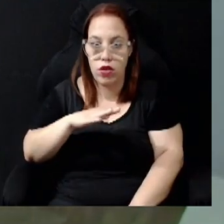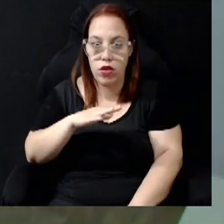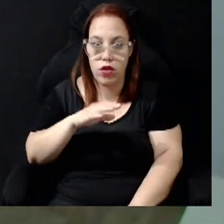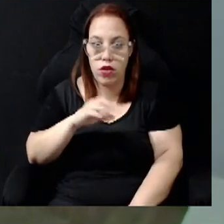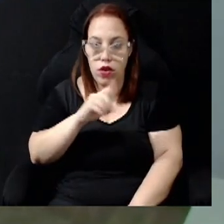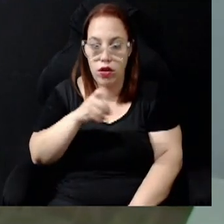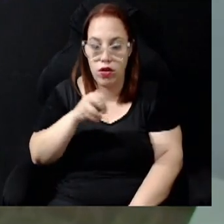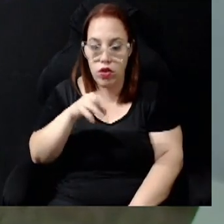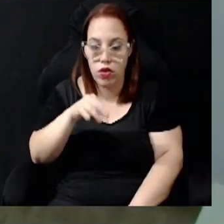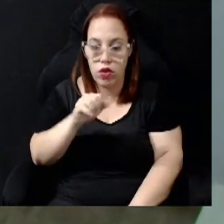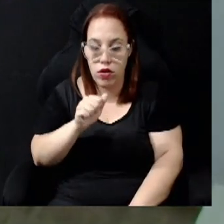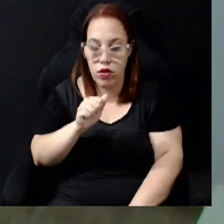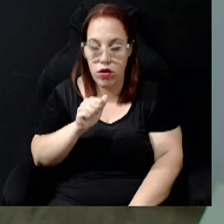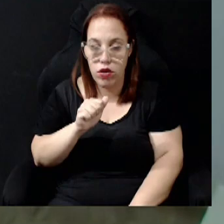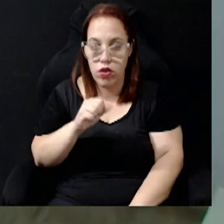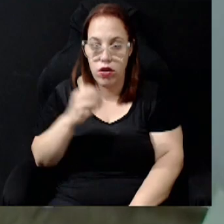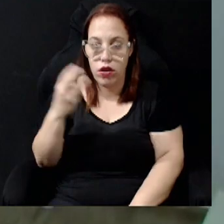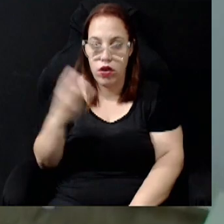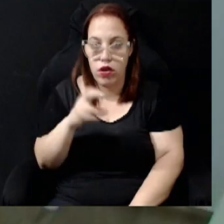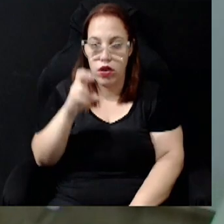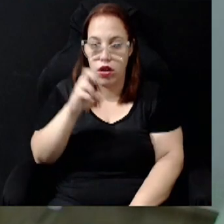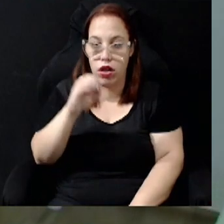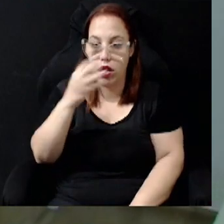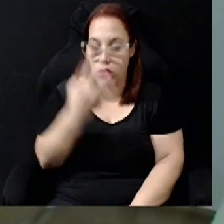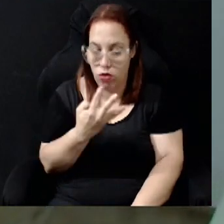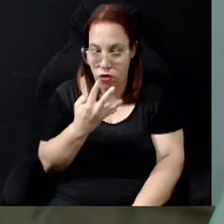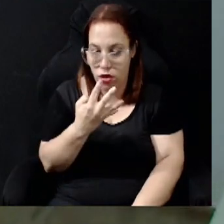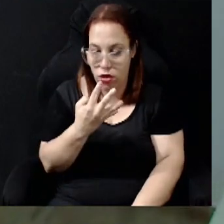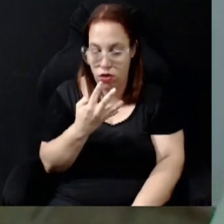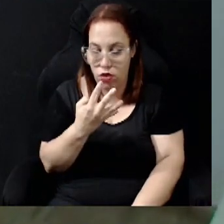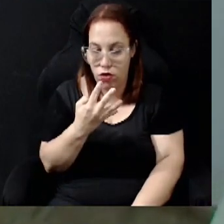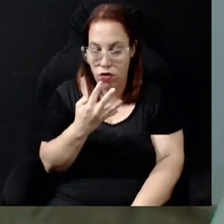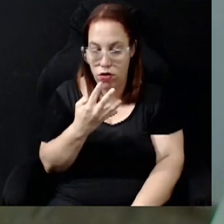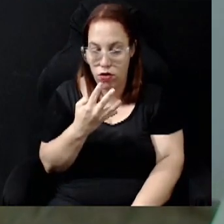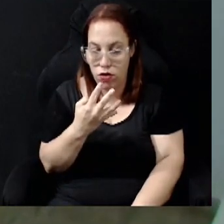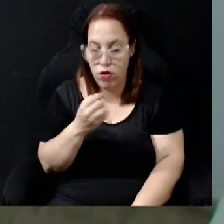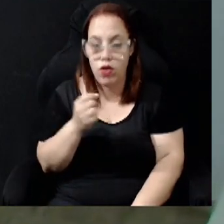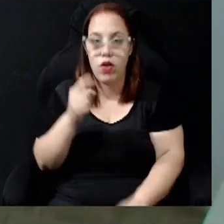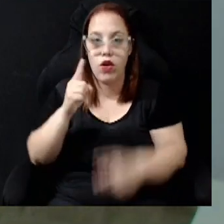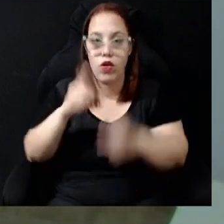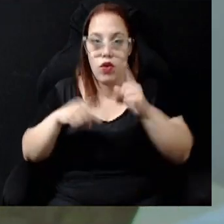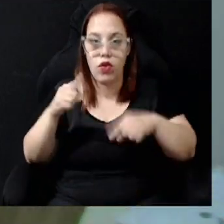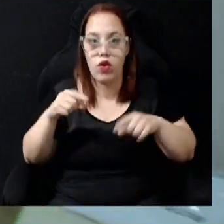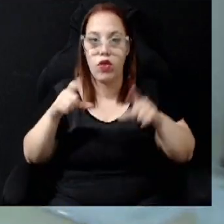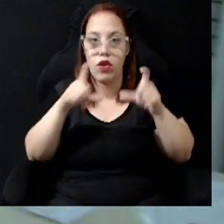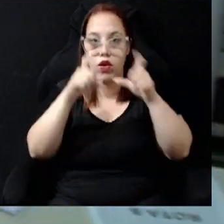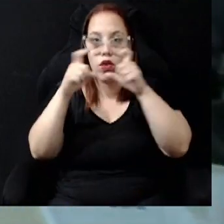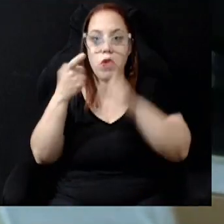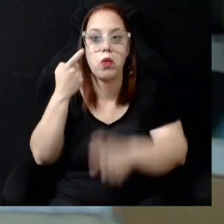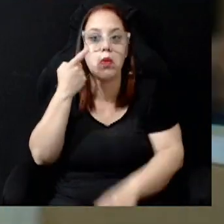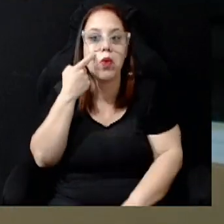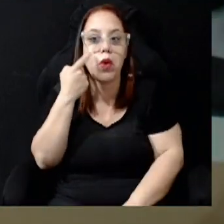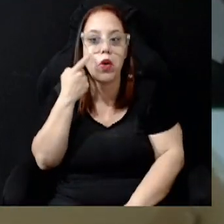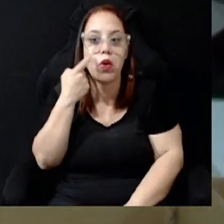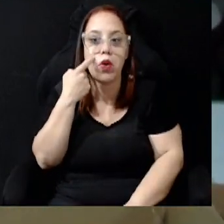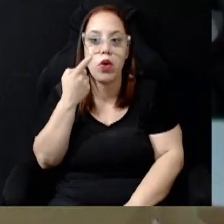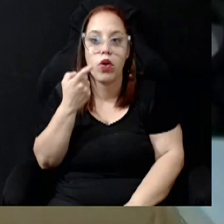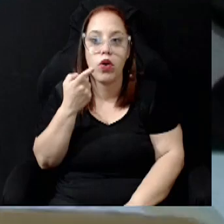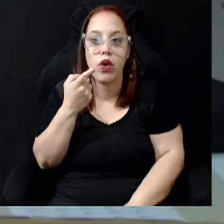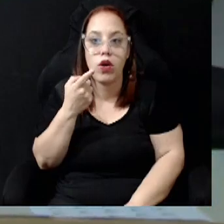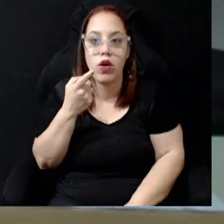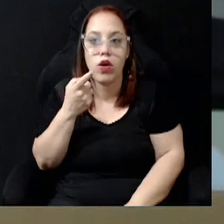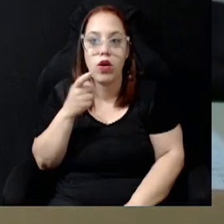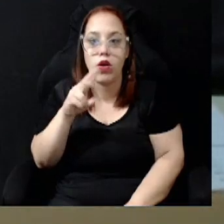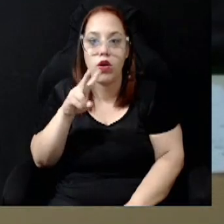sessão 354, né, que tem várias rotas. A gente pode olhar aqui, olha, vou pedir para o Valdecir dar